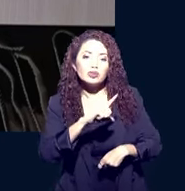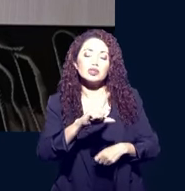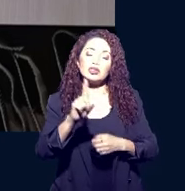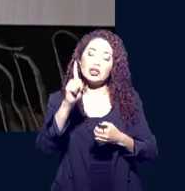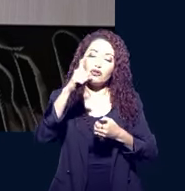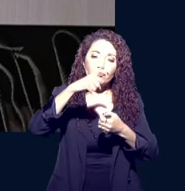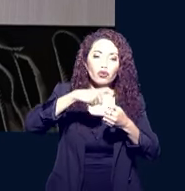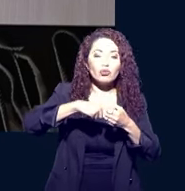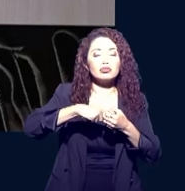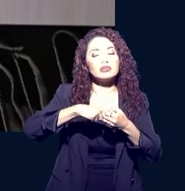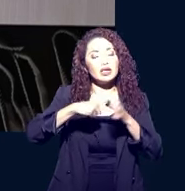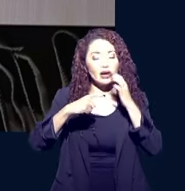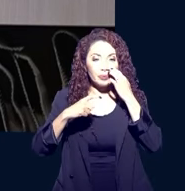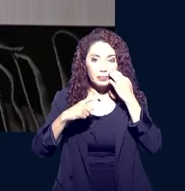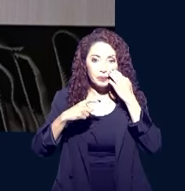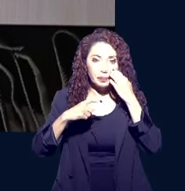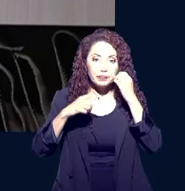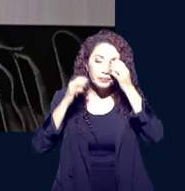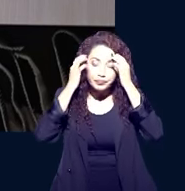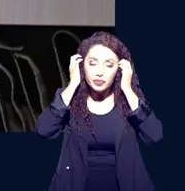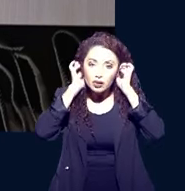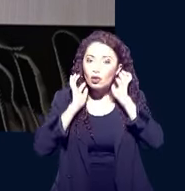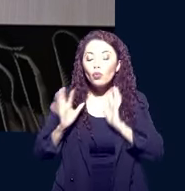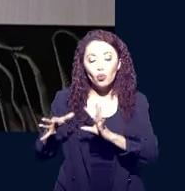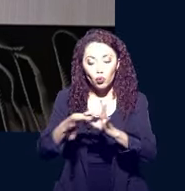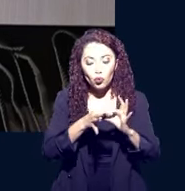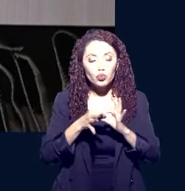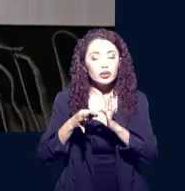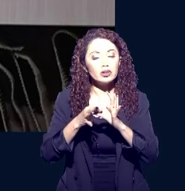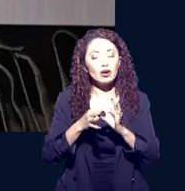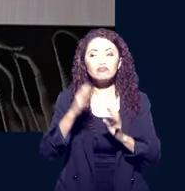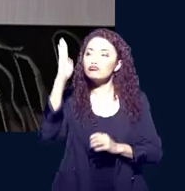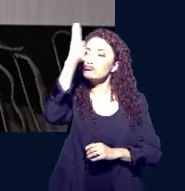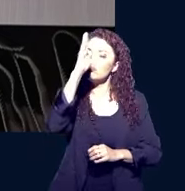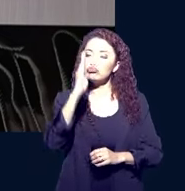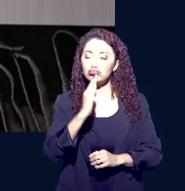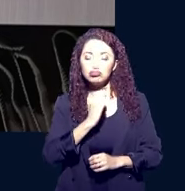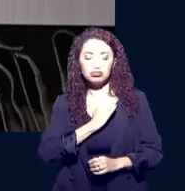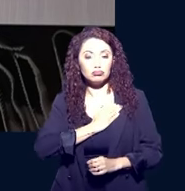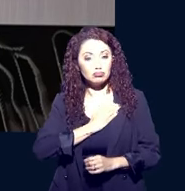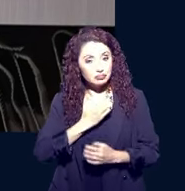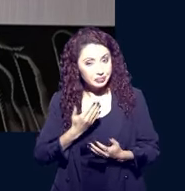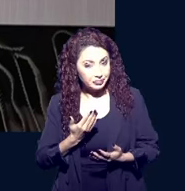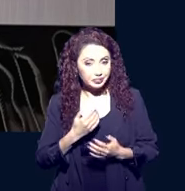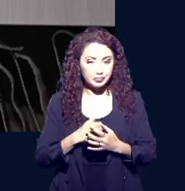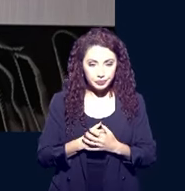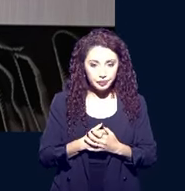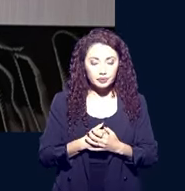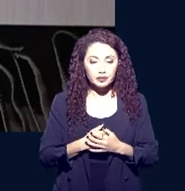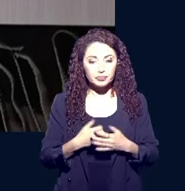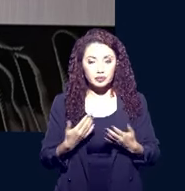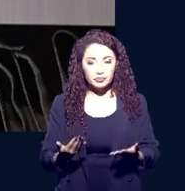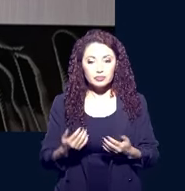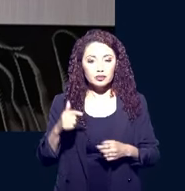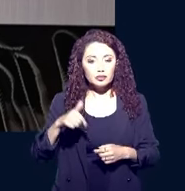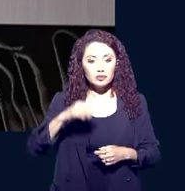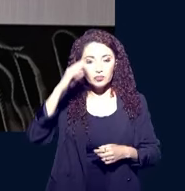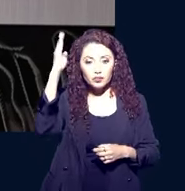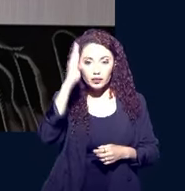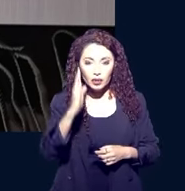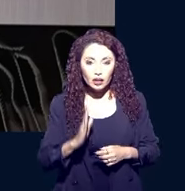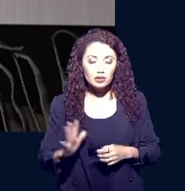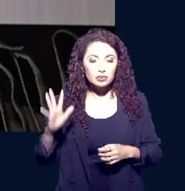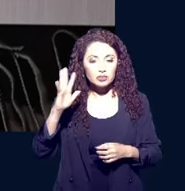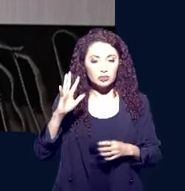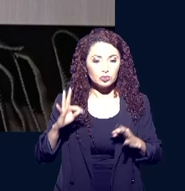dessa palavra a agenda o o agenda constitucional para o Brasil inclui todas elas associadas a